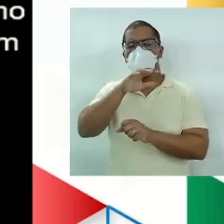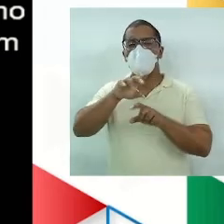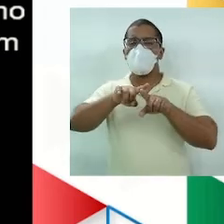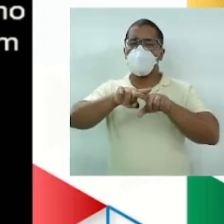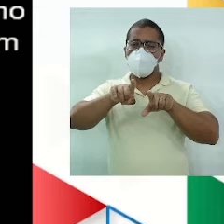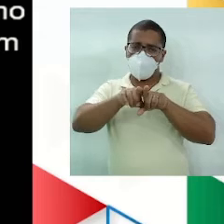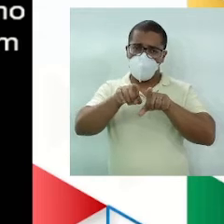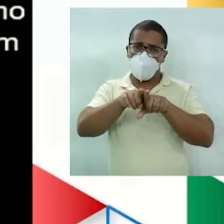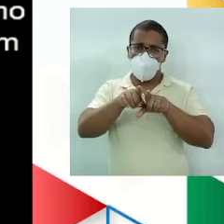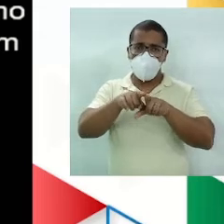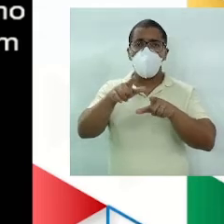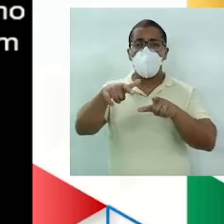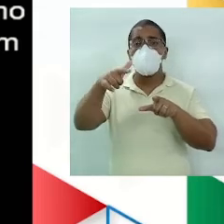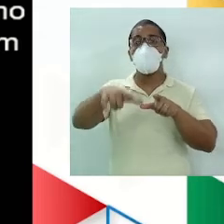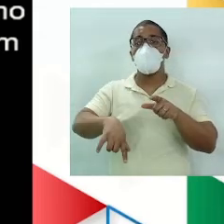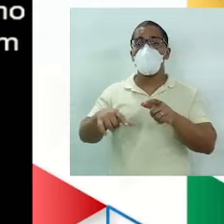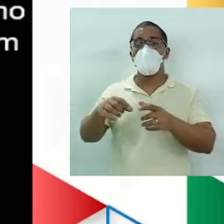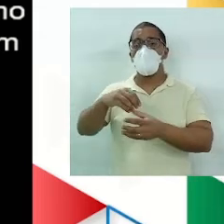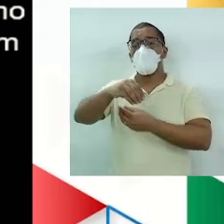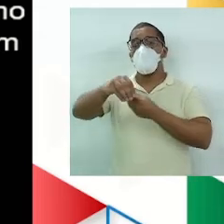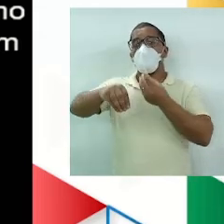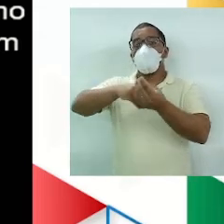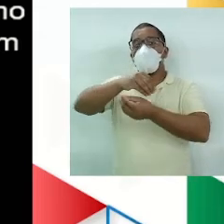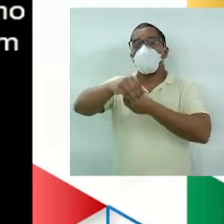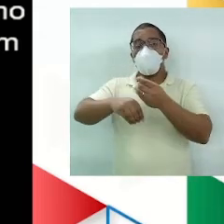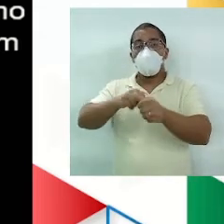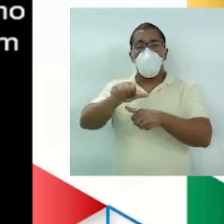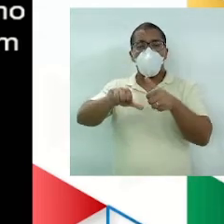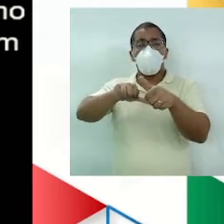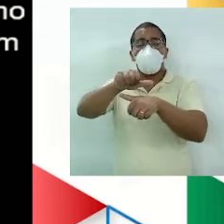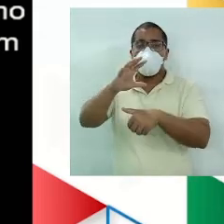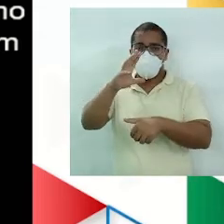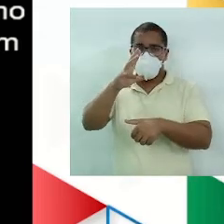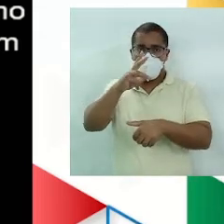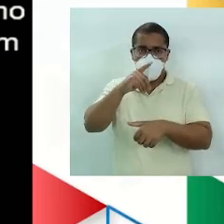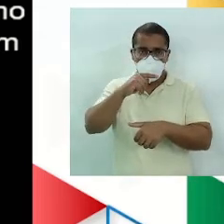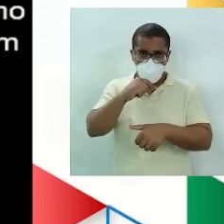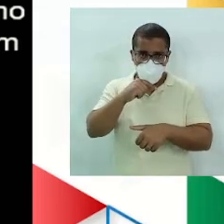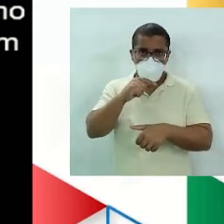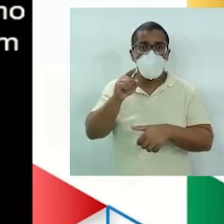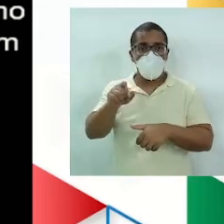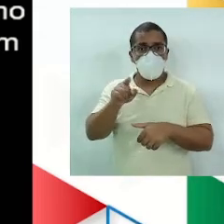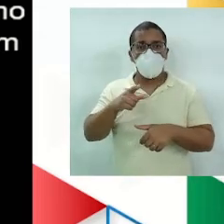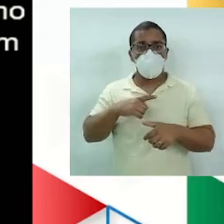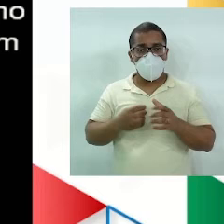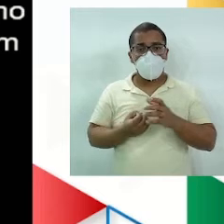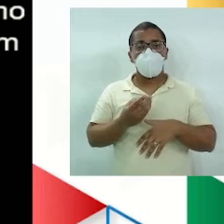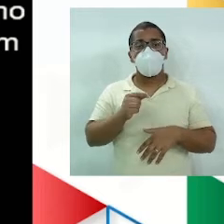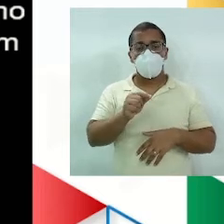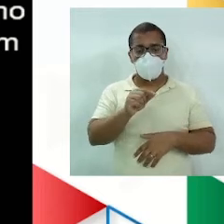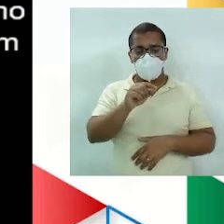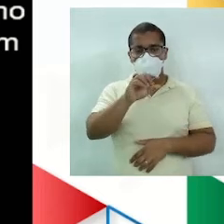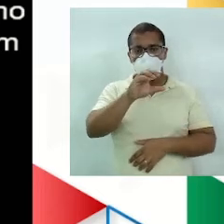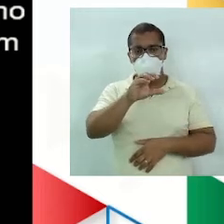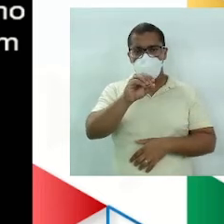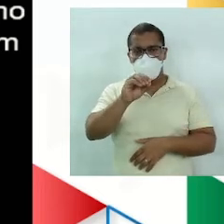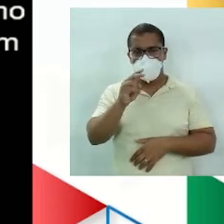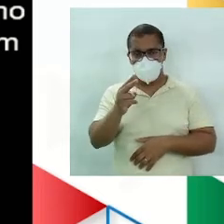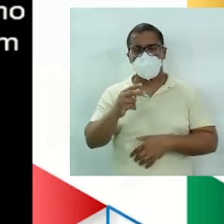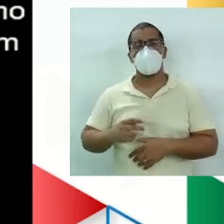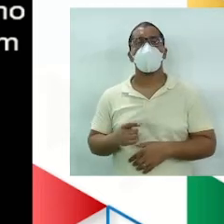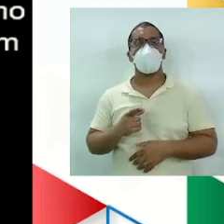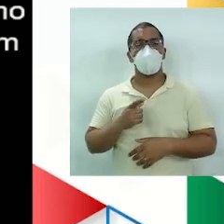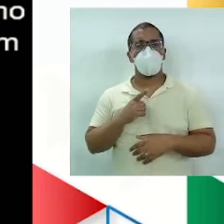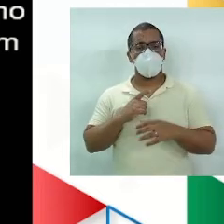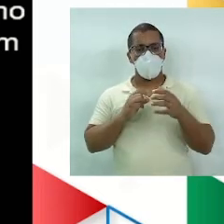renováveis em relação ao tempo de vida do homem. A queima desses combustíveis gera gases como o CO2, que despejados na